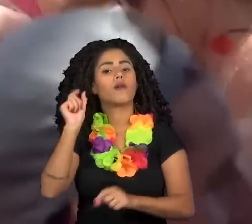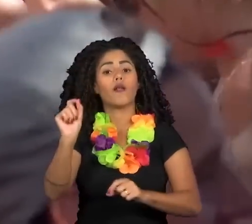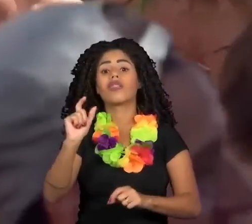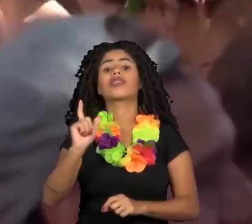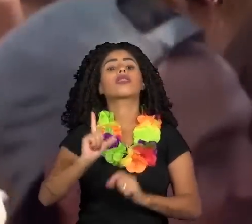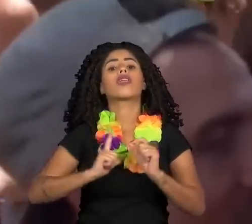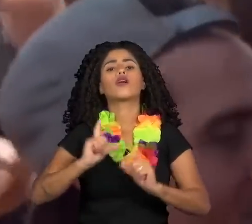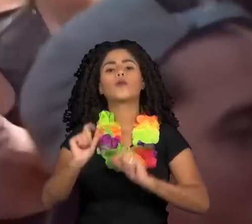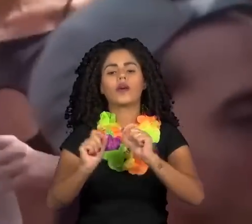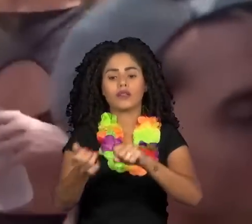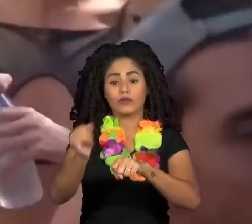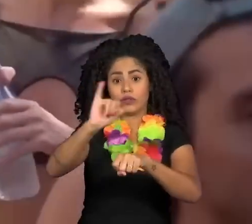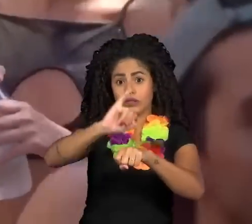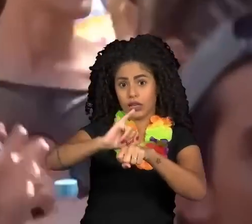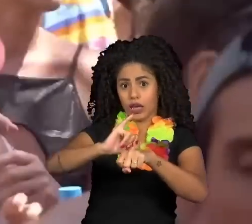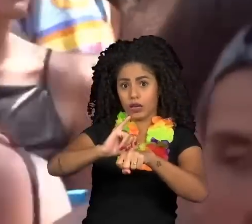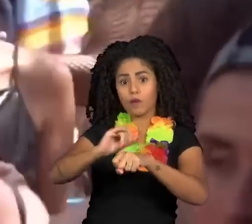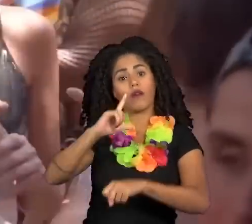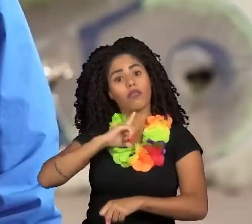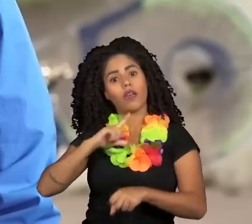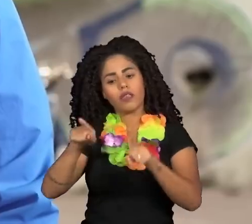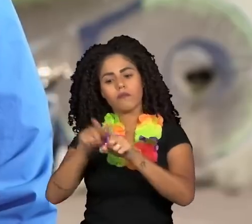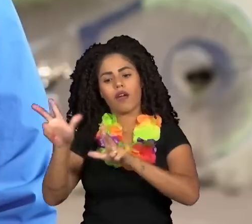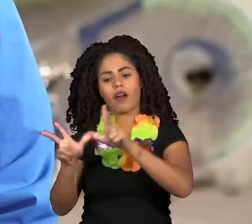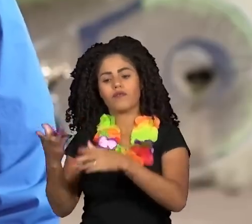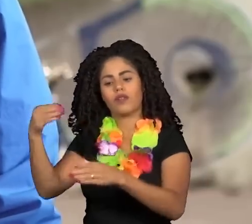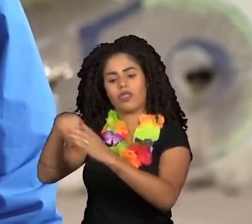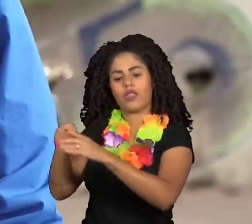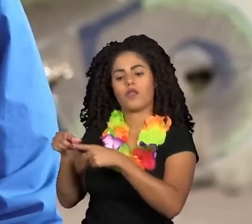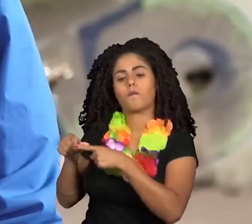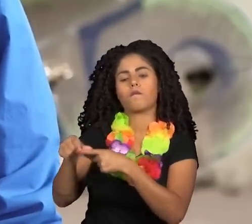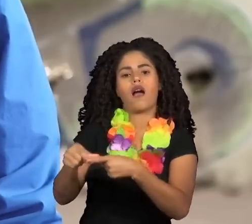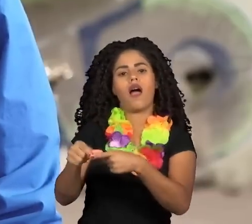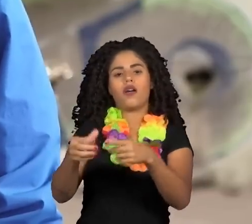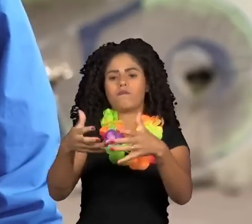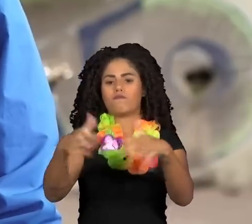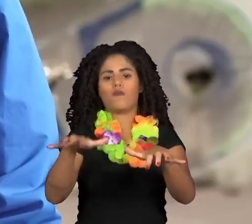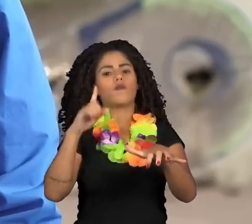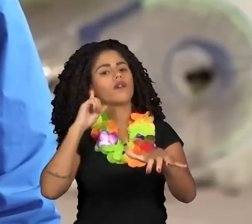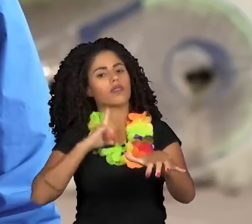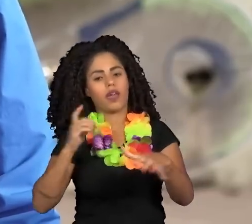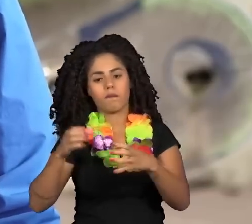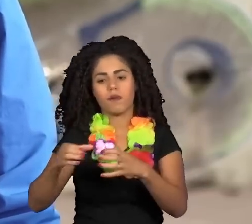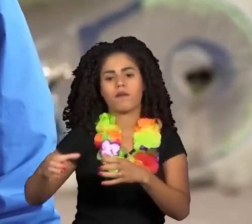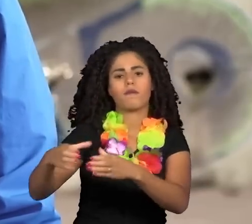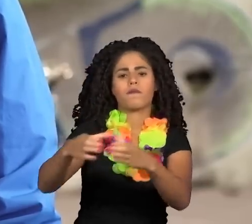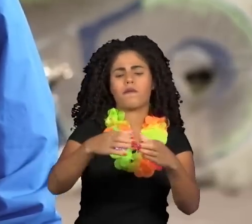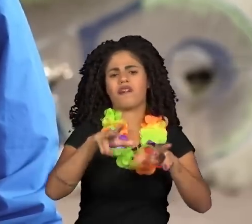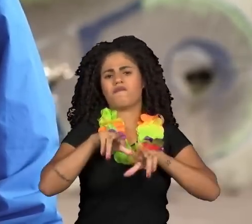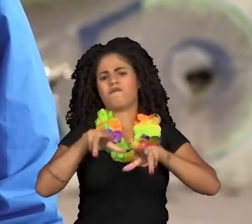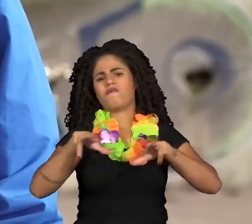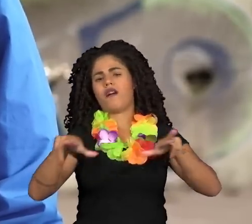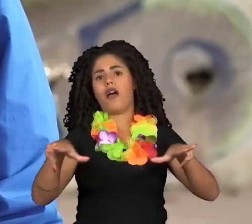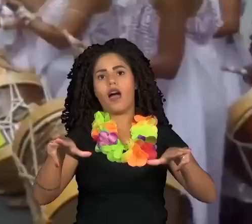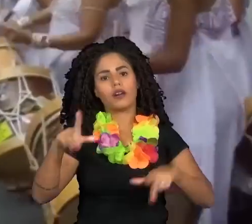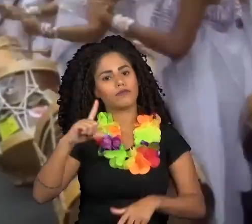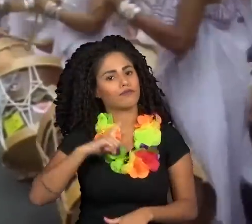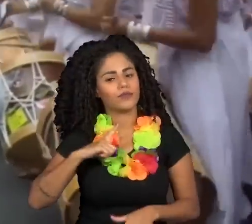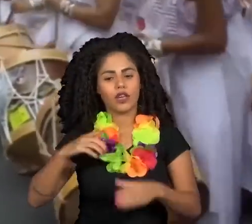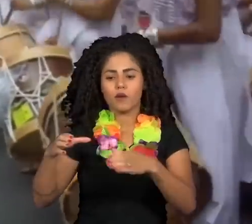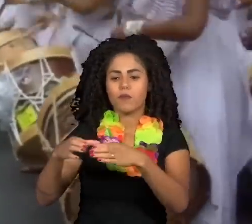isso tem que ser uma coisa só. E São Paulo tem essa pluralidade de blocos de carnavais de rua. Então a gente tem bloco